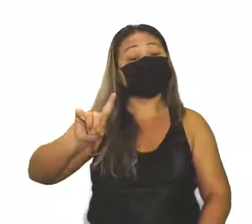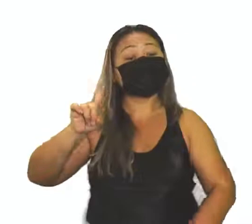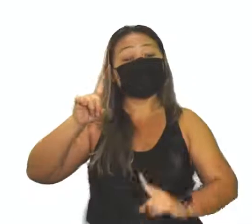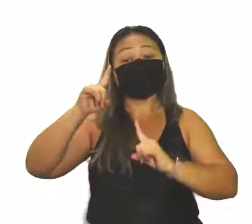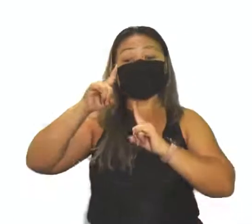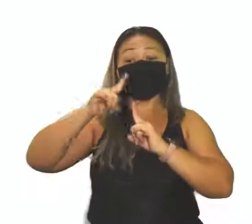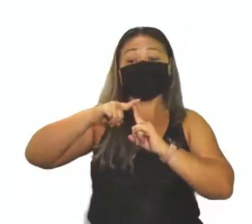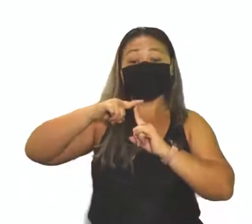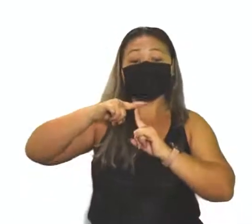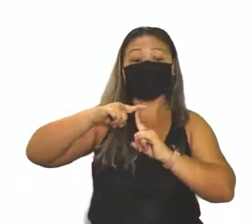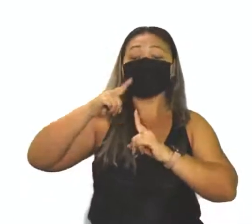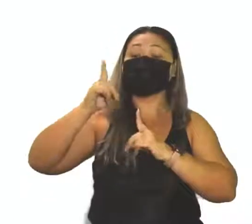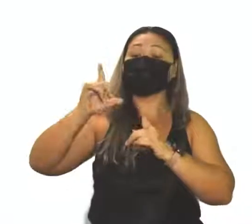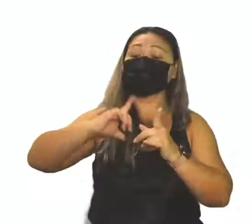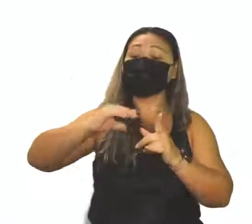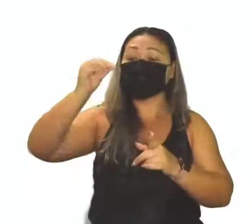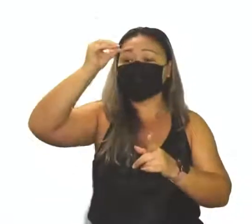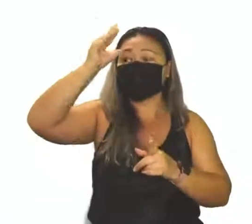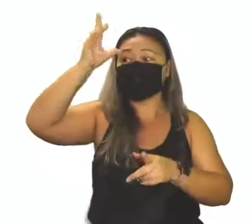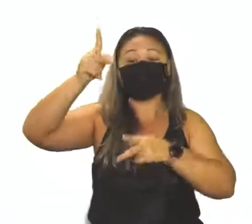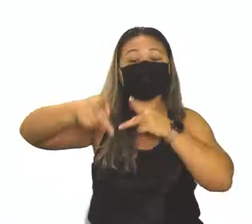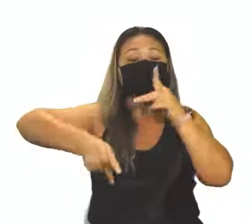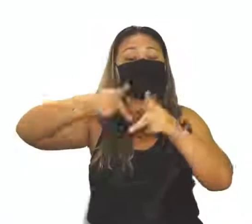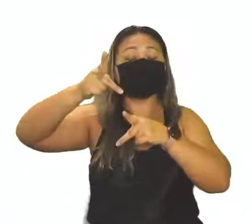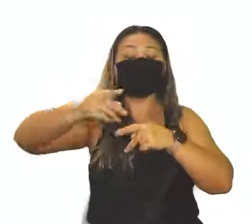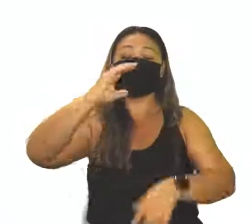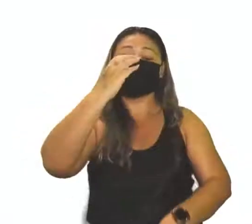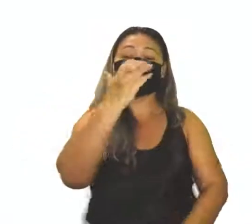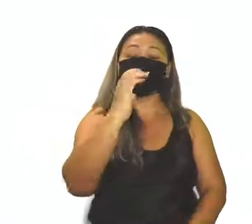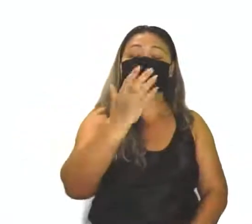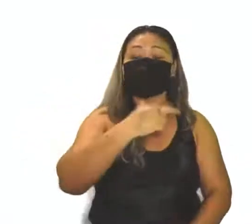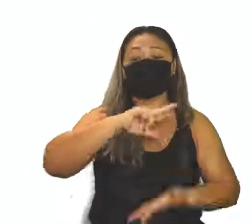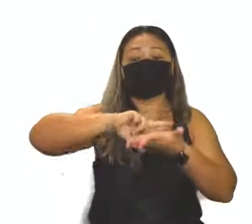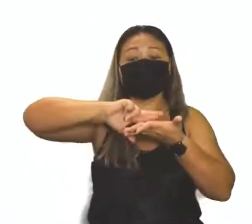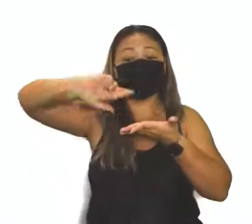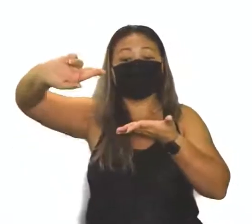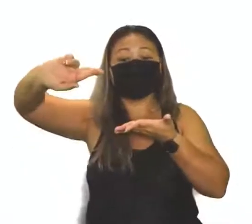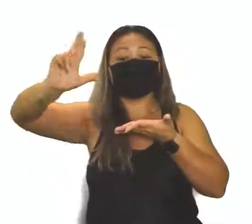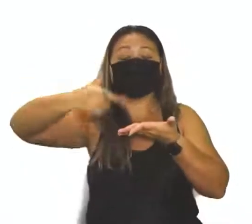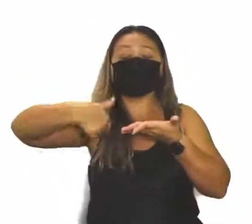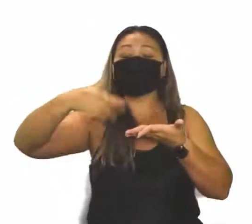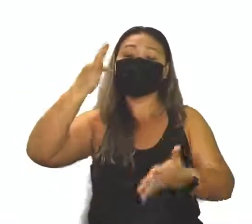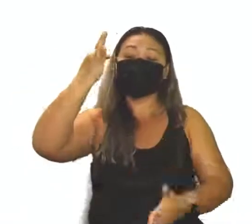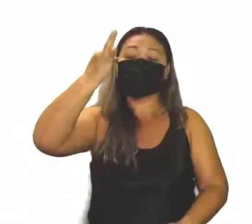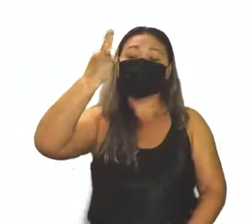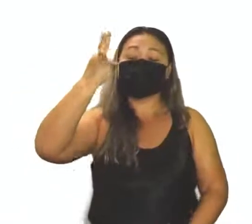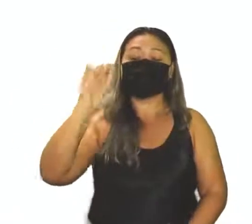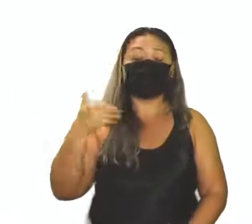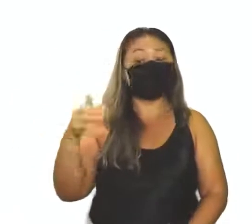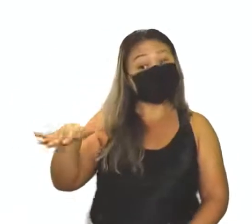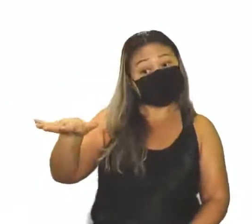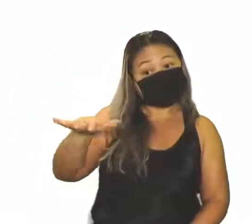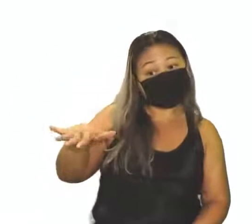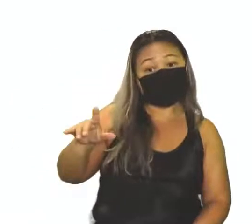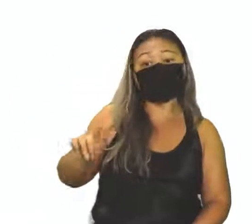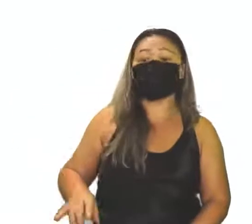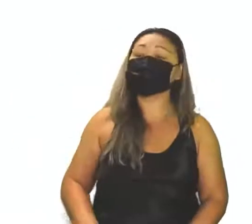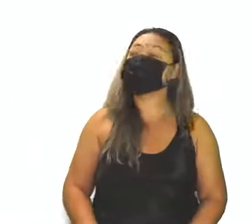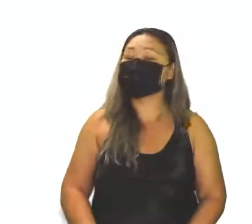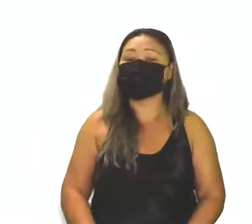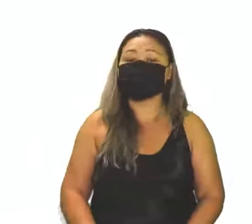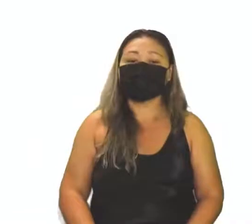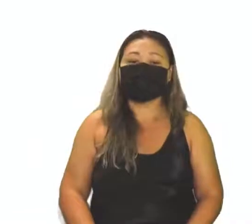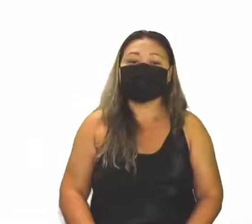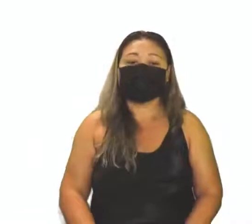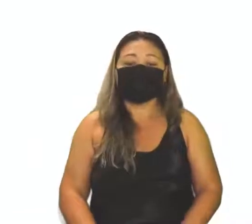lá, popular, científico, religioso e filosófico, né? Vamos adentrar nesse meio aí. Olha